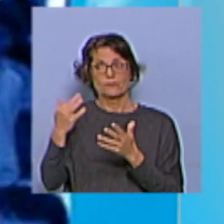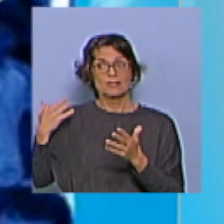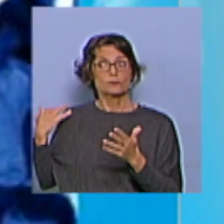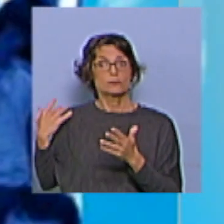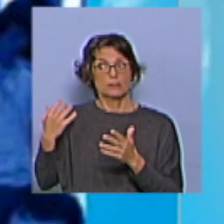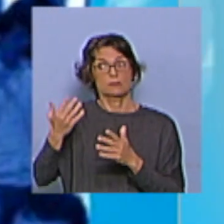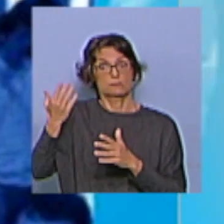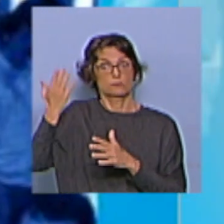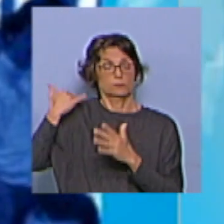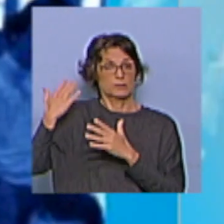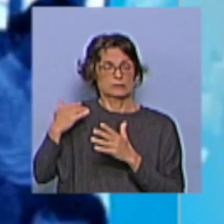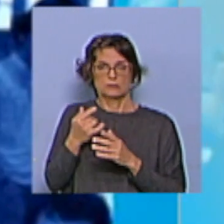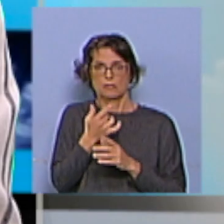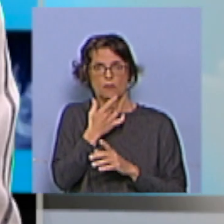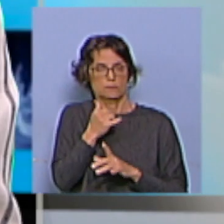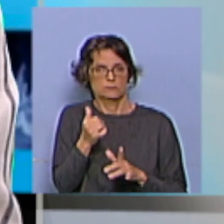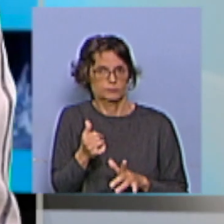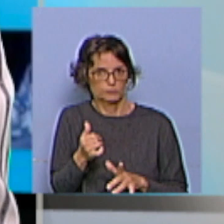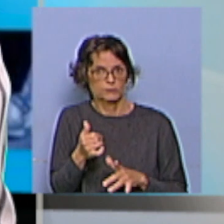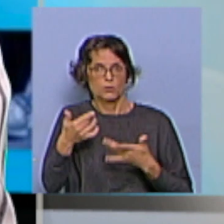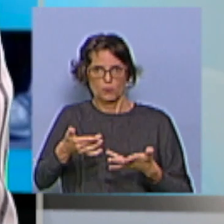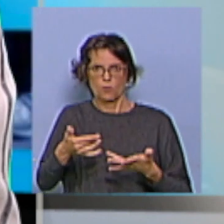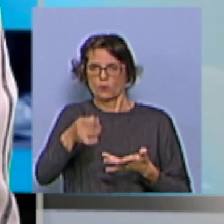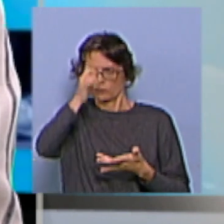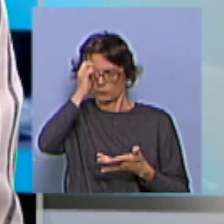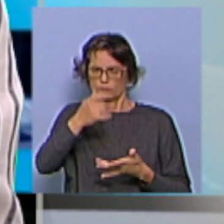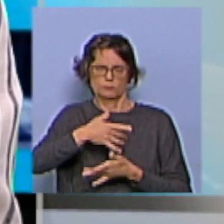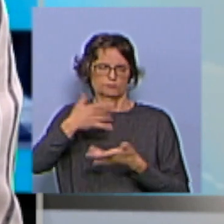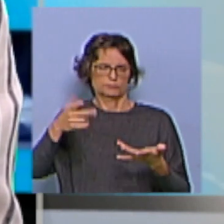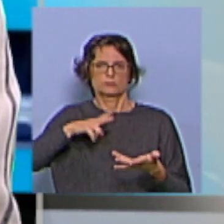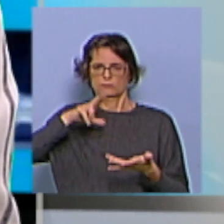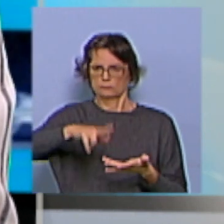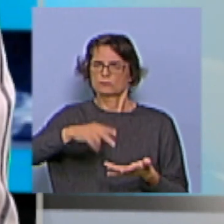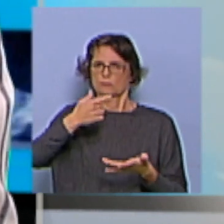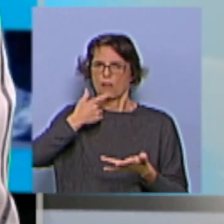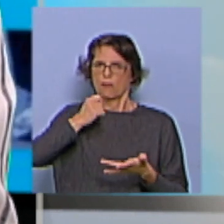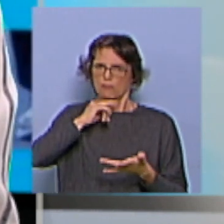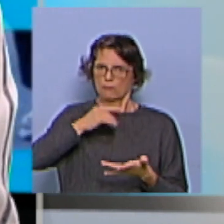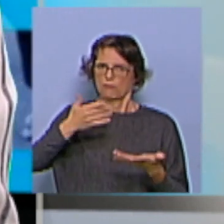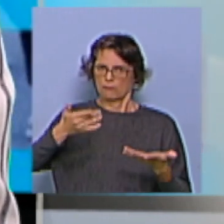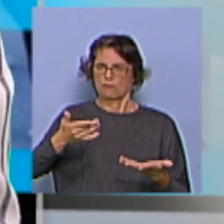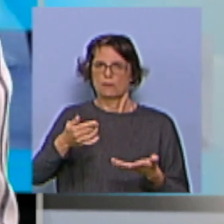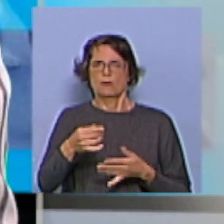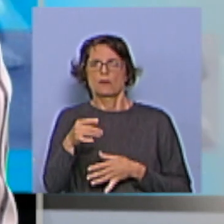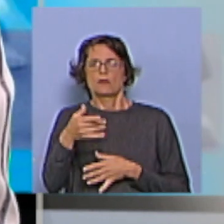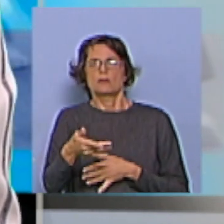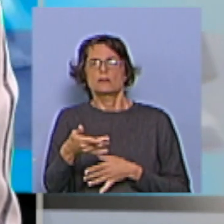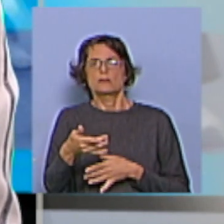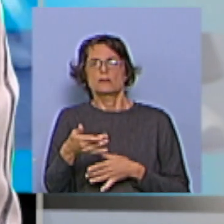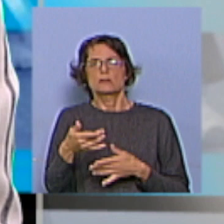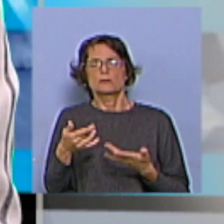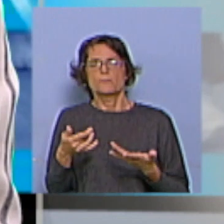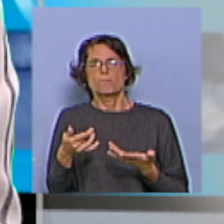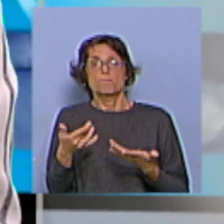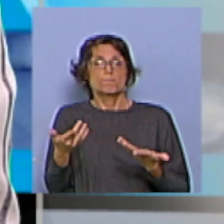grande respeito e isso é muito bom que se possa fazer em Portugal com a grande manifestação que nos habituamos nos últimos